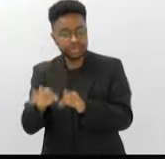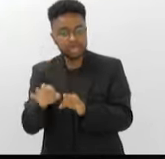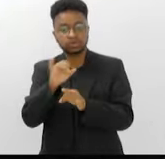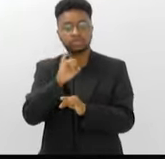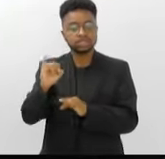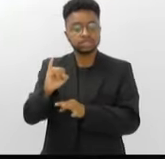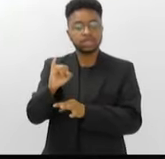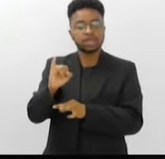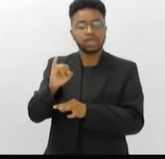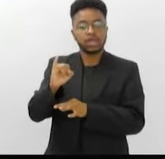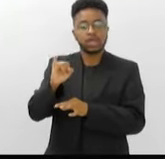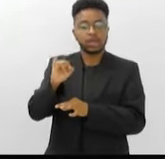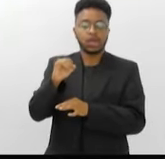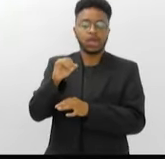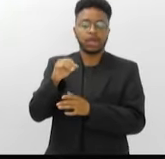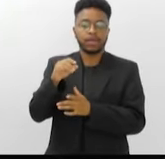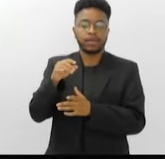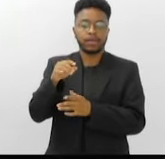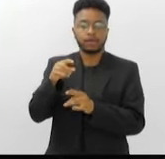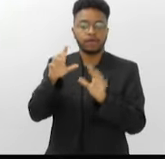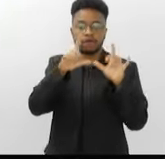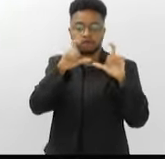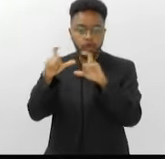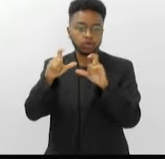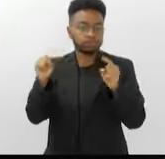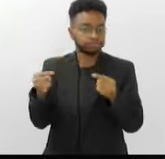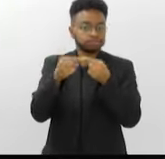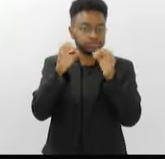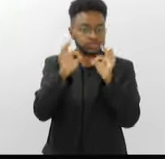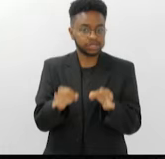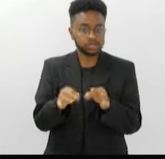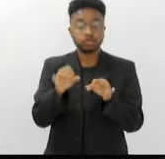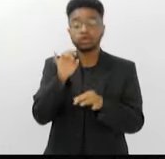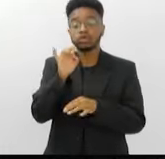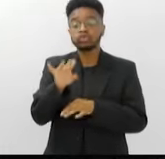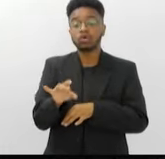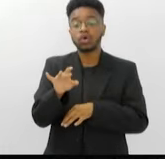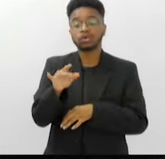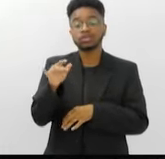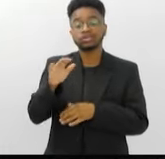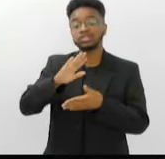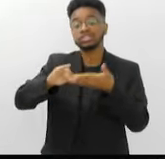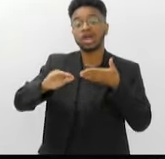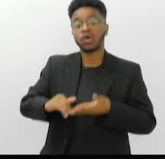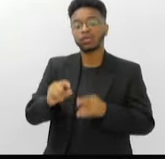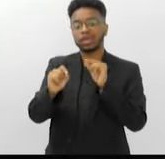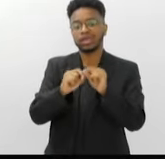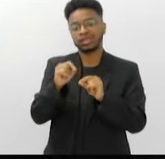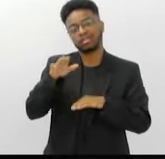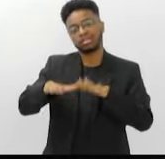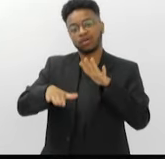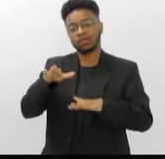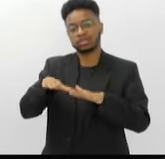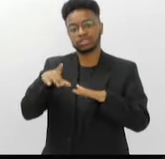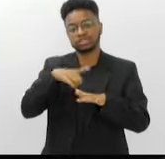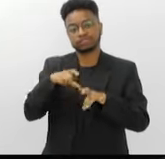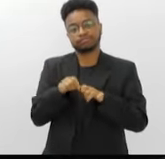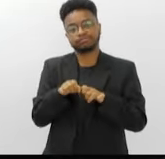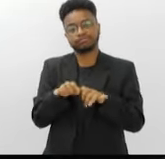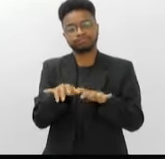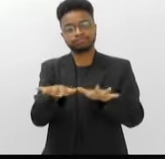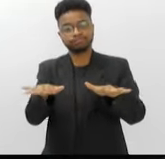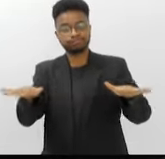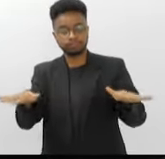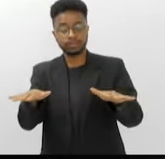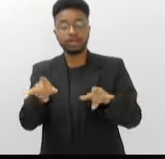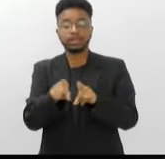assim. Então, só para, digamos assim, tirar o que pode haver de contaminação e abrir